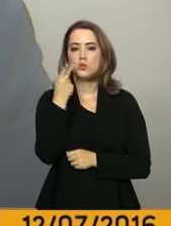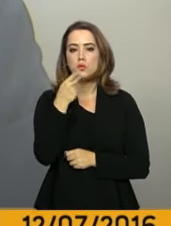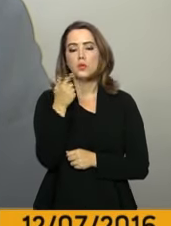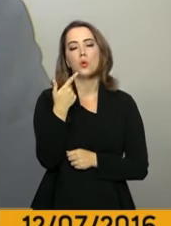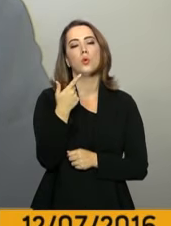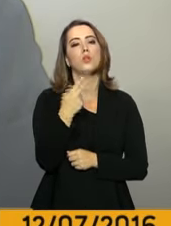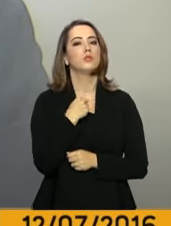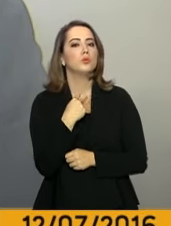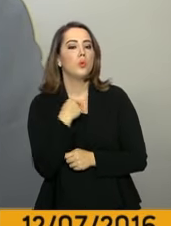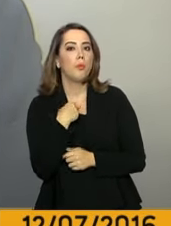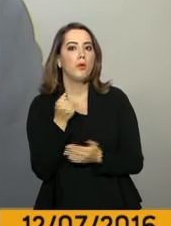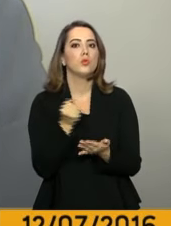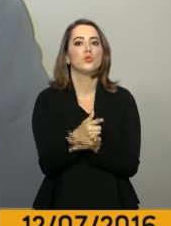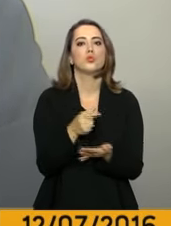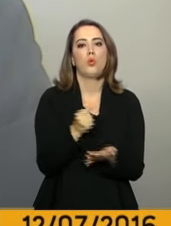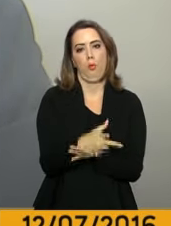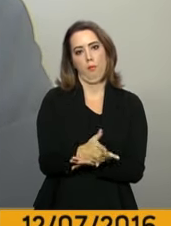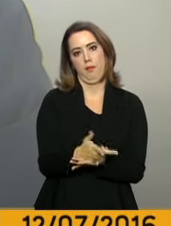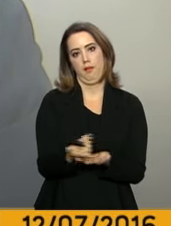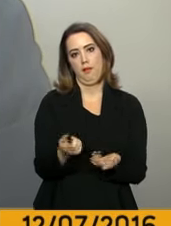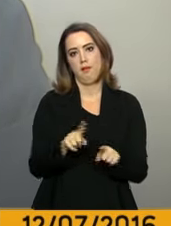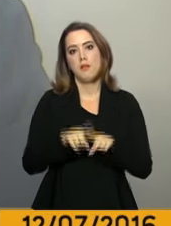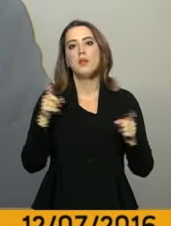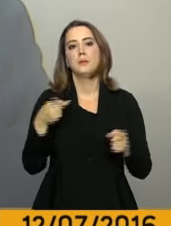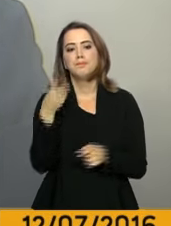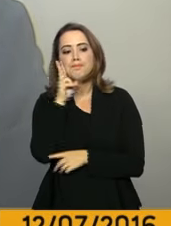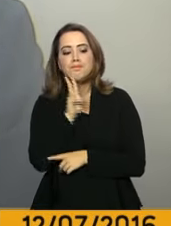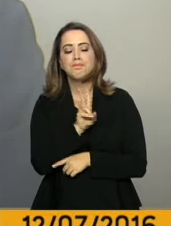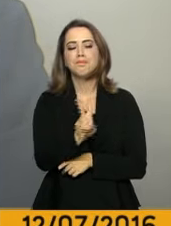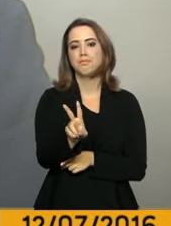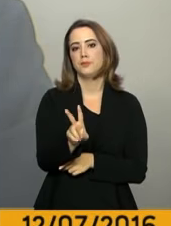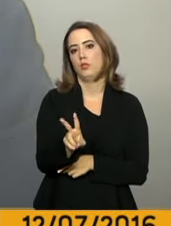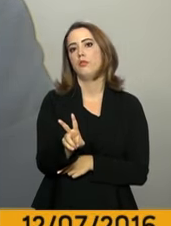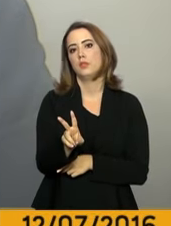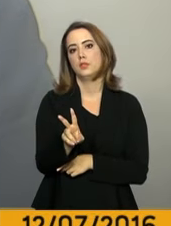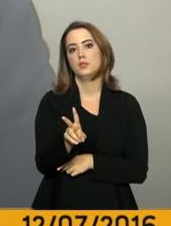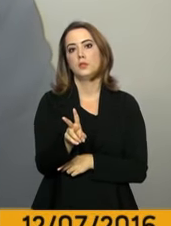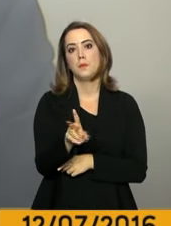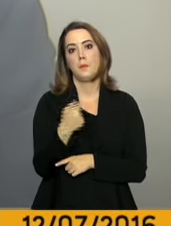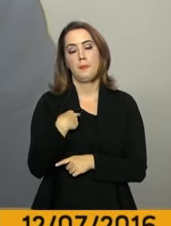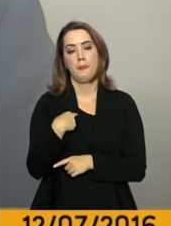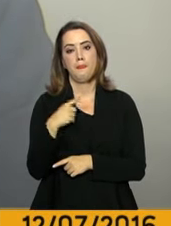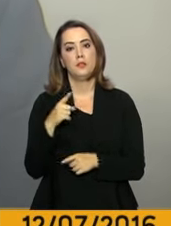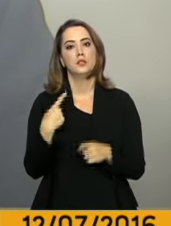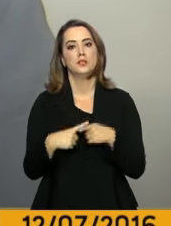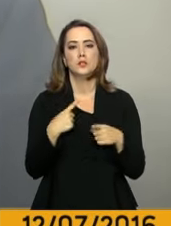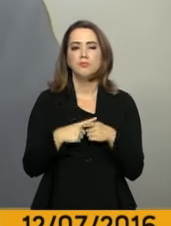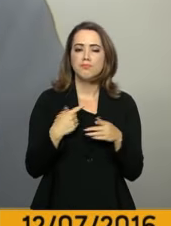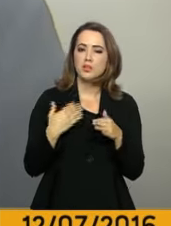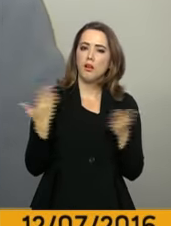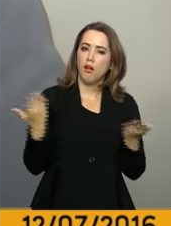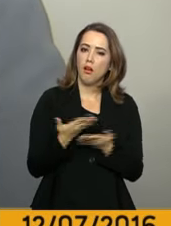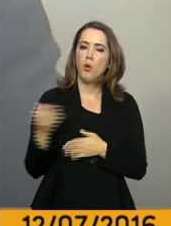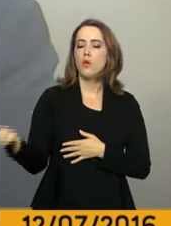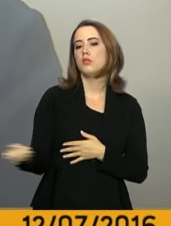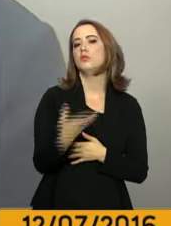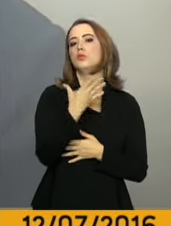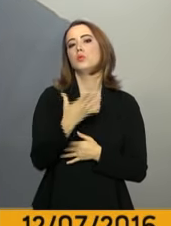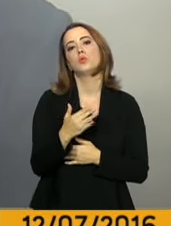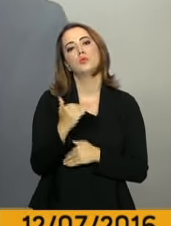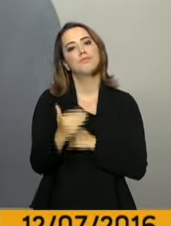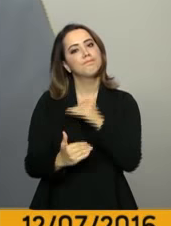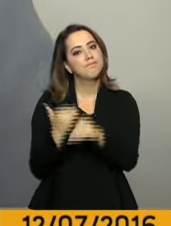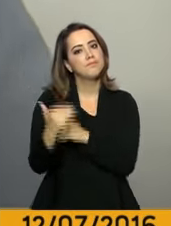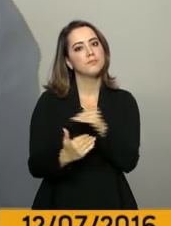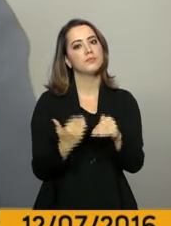esta matéria tá sendo examinada e vai ser examinada penso eu tendo em vista a modernidade institucional porque